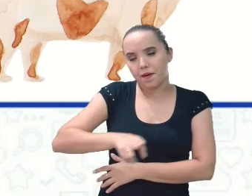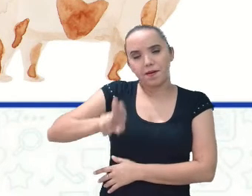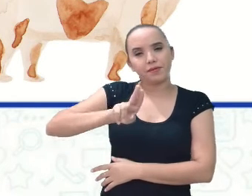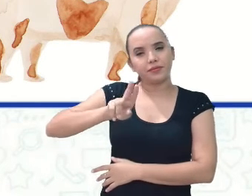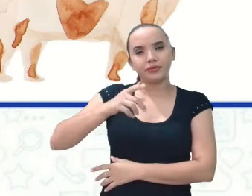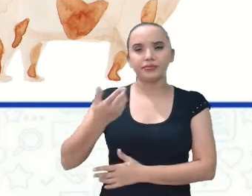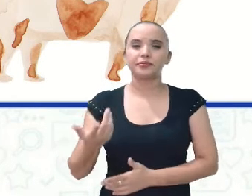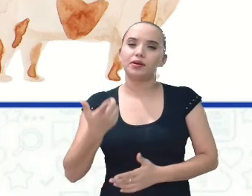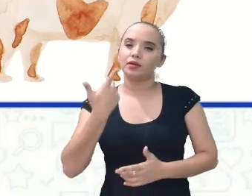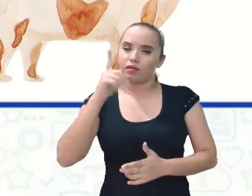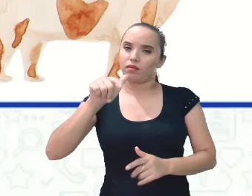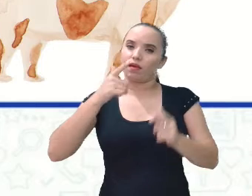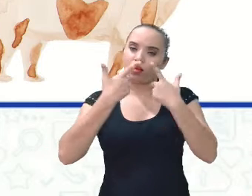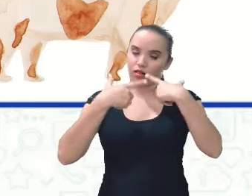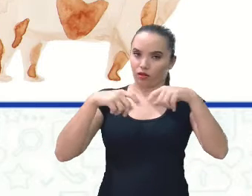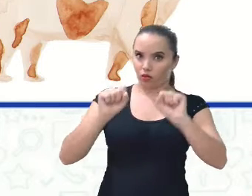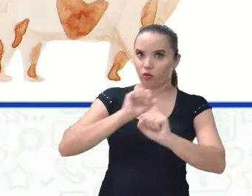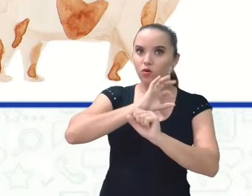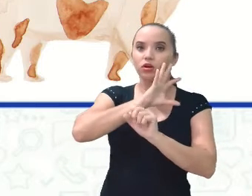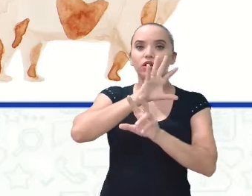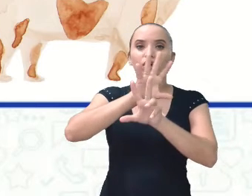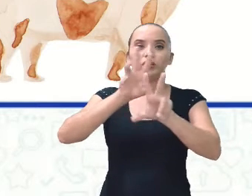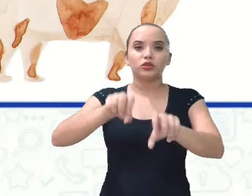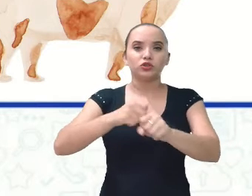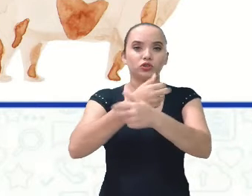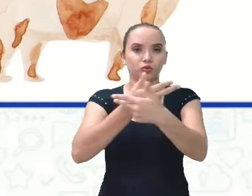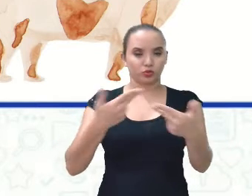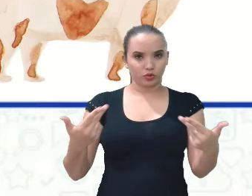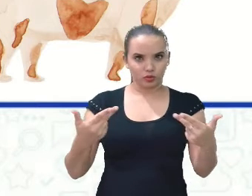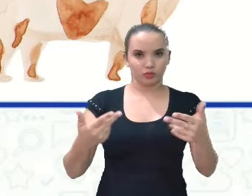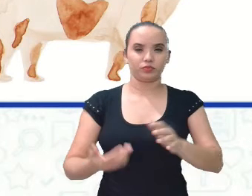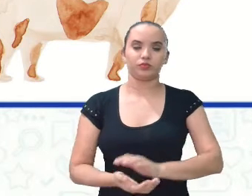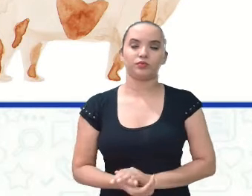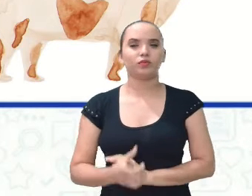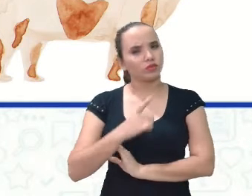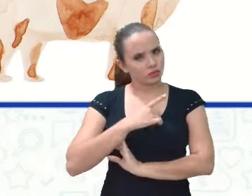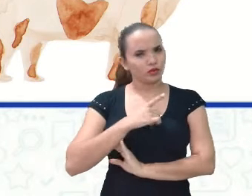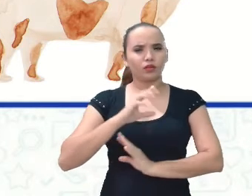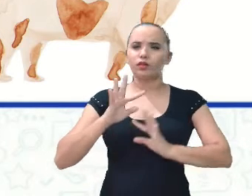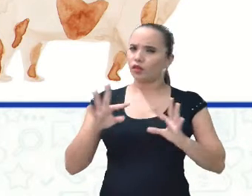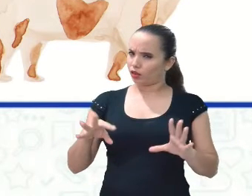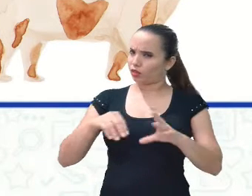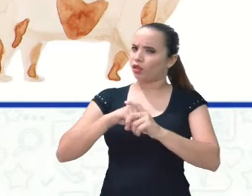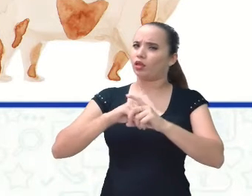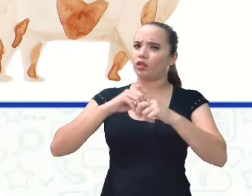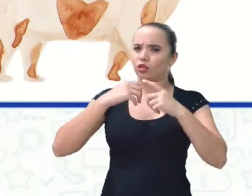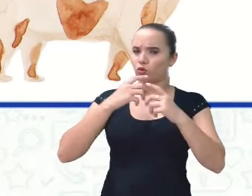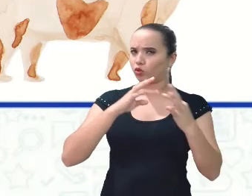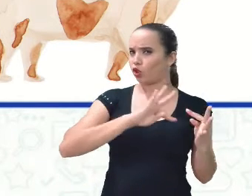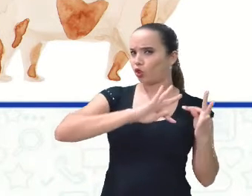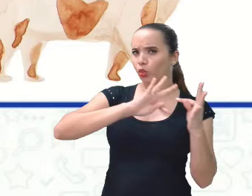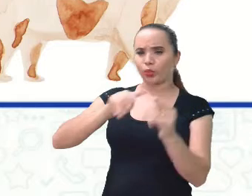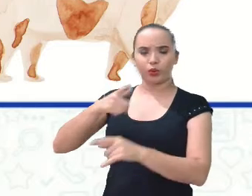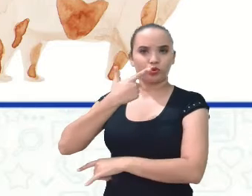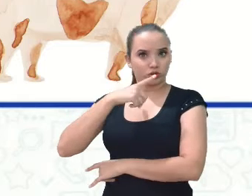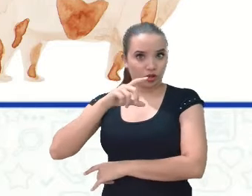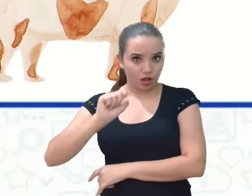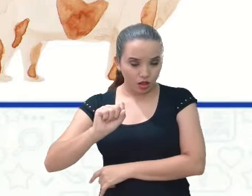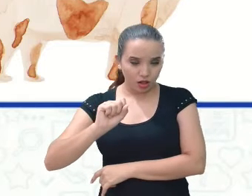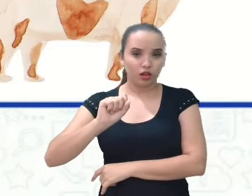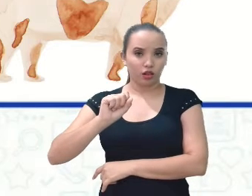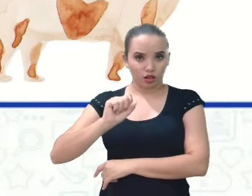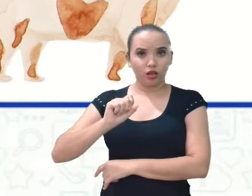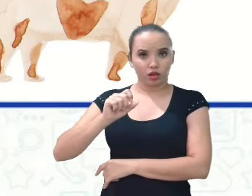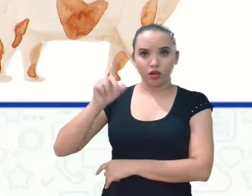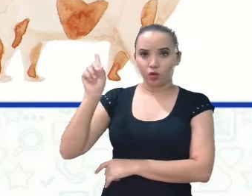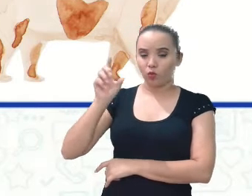seria a linguagem dos animais. Veja, existe onomatopeia em todas as línguas. Não é só na língua portuguesa, não, tá,